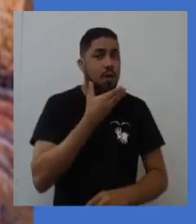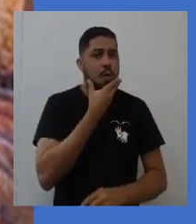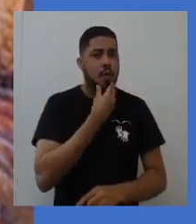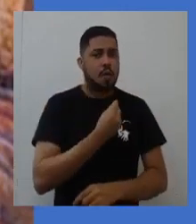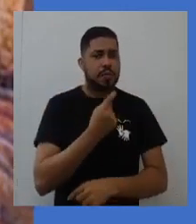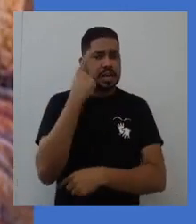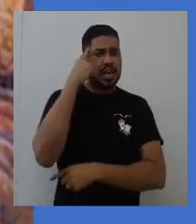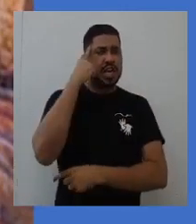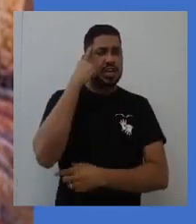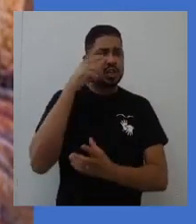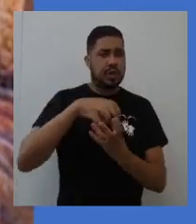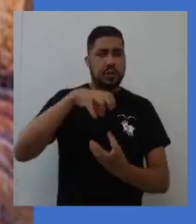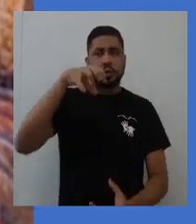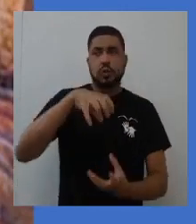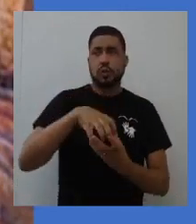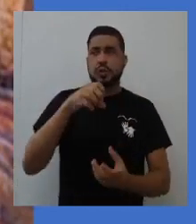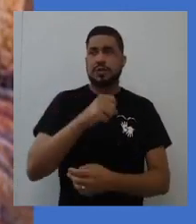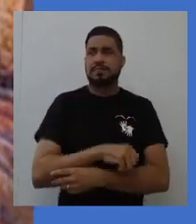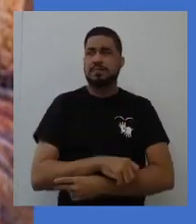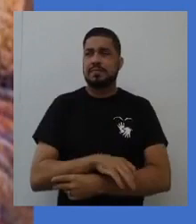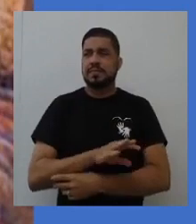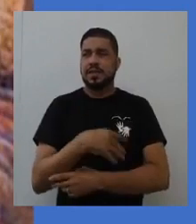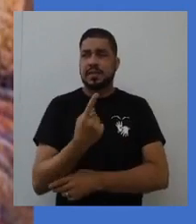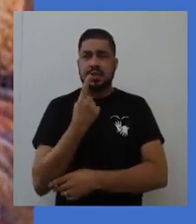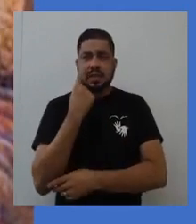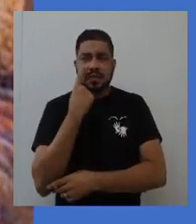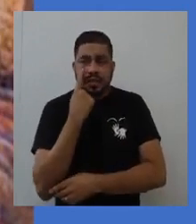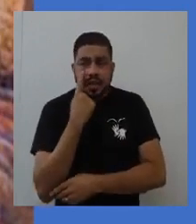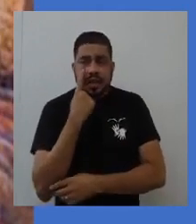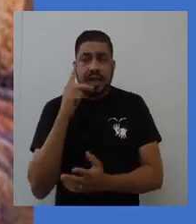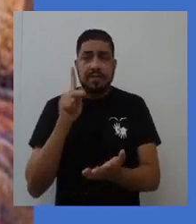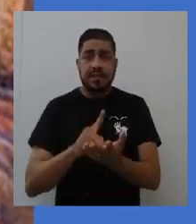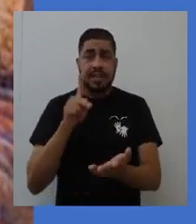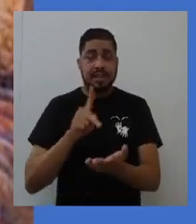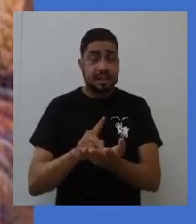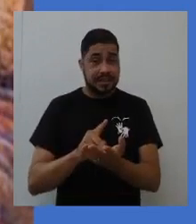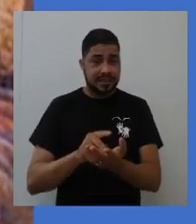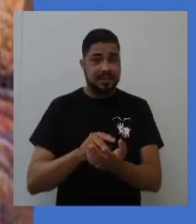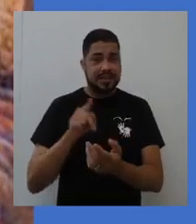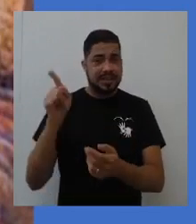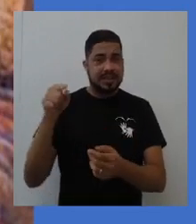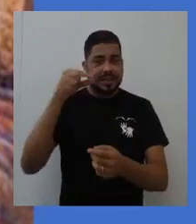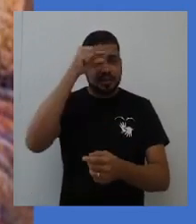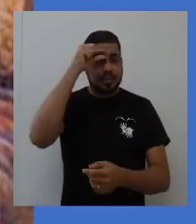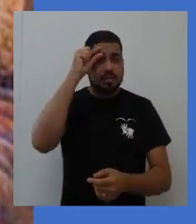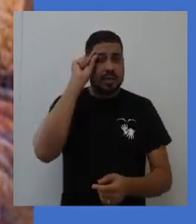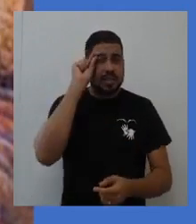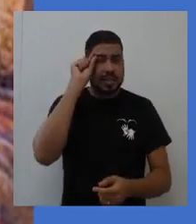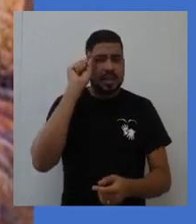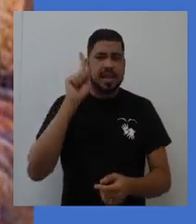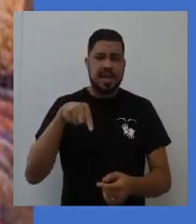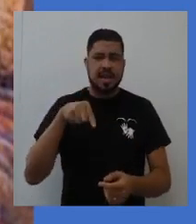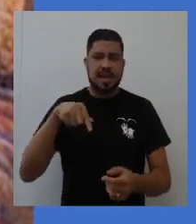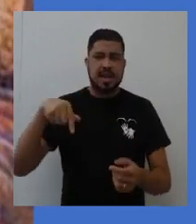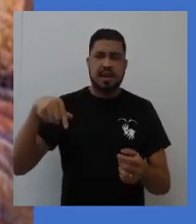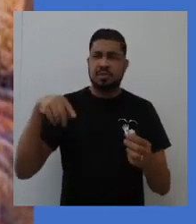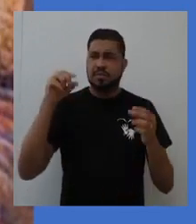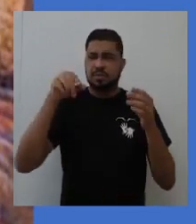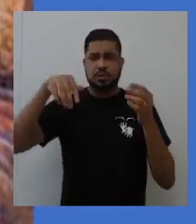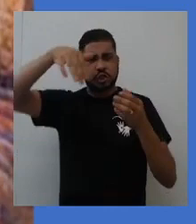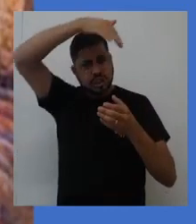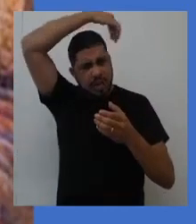gente acha que é um idoso. E aí você consegue ver que, na verdade, a sobrancelha dele é um sombreiro,